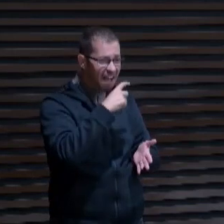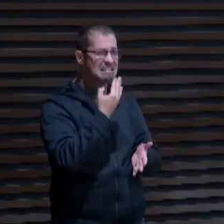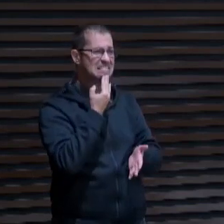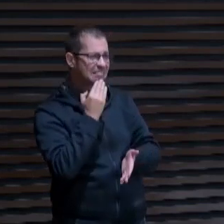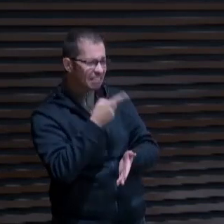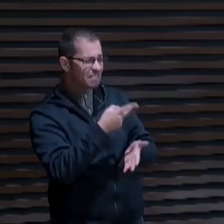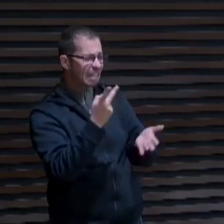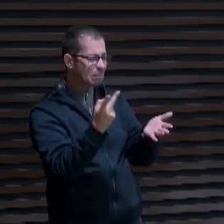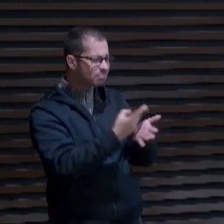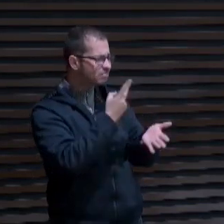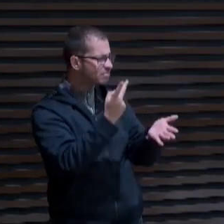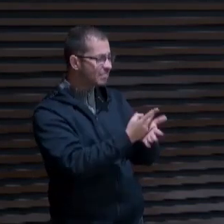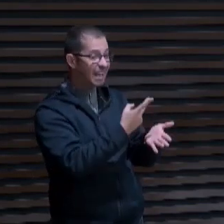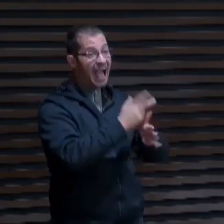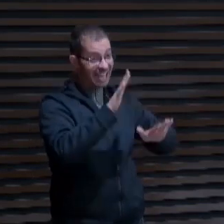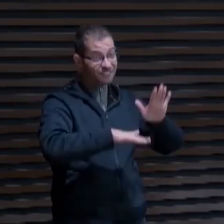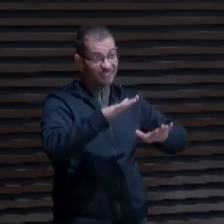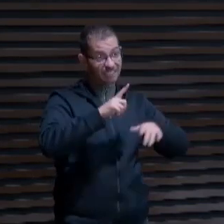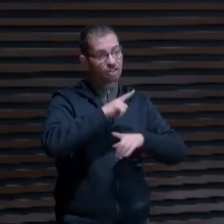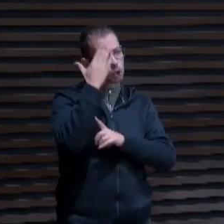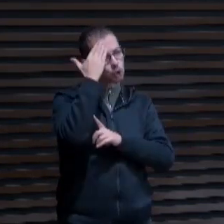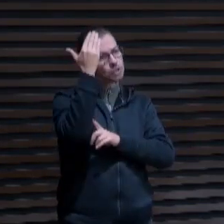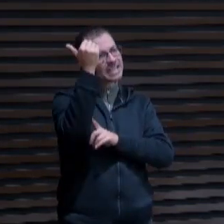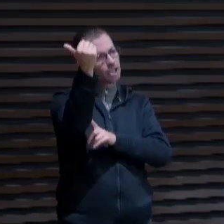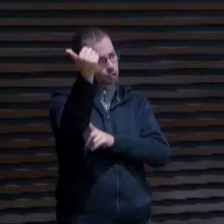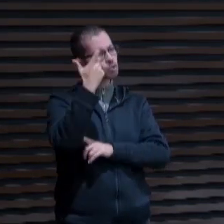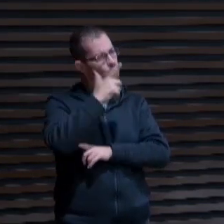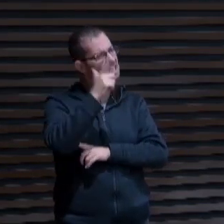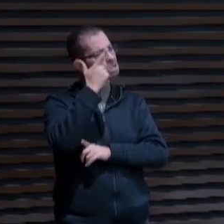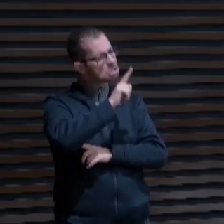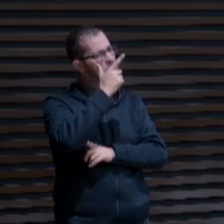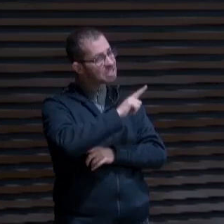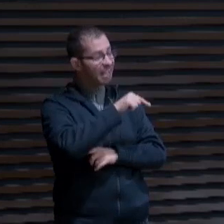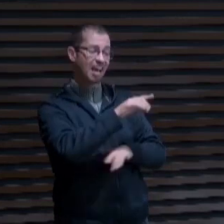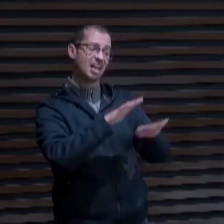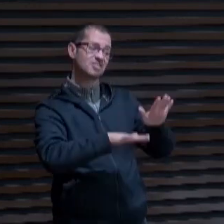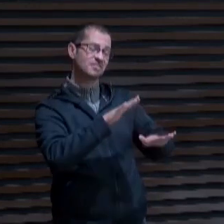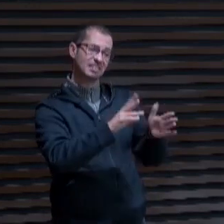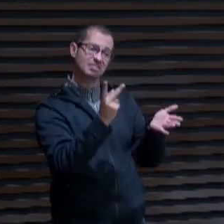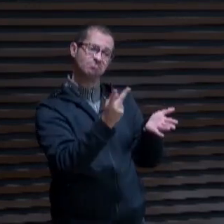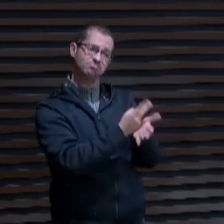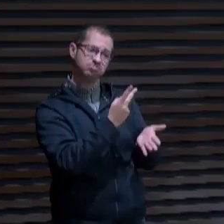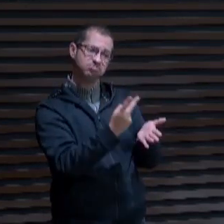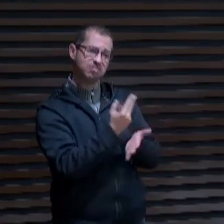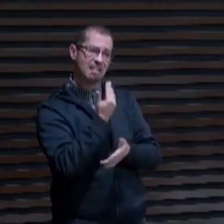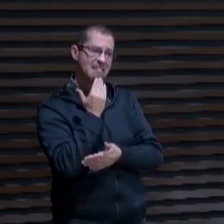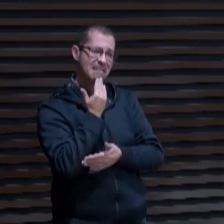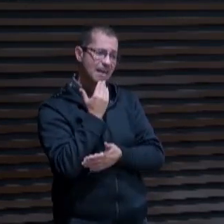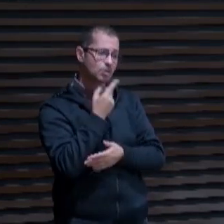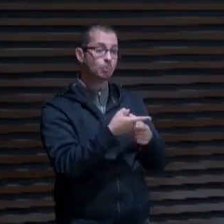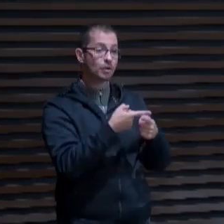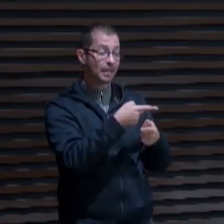que tanto o sucesso quanto o fracasso vinha de como eles entendiam e